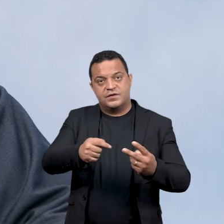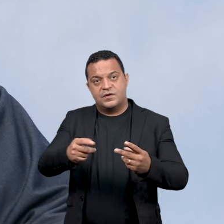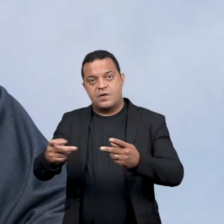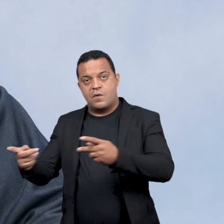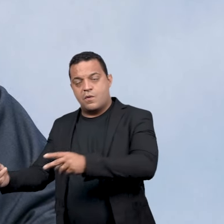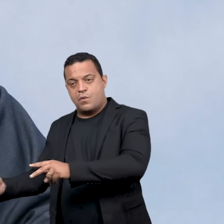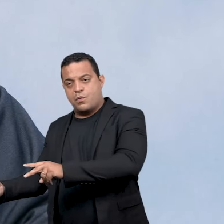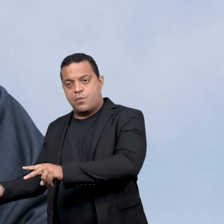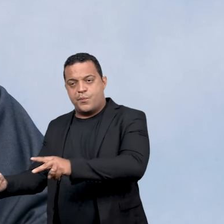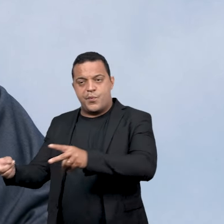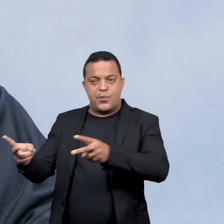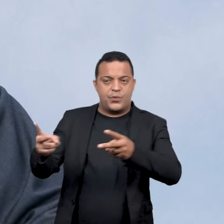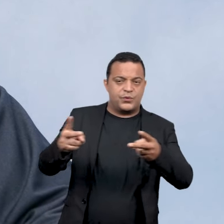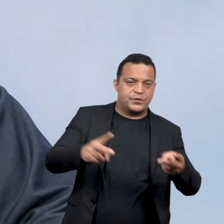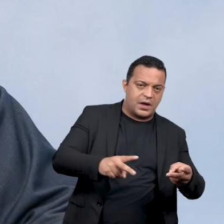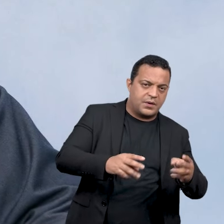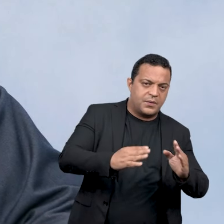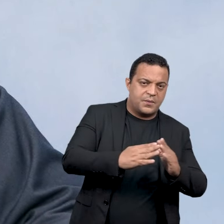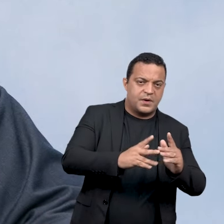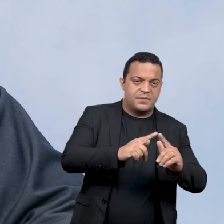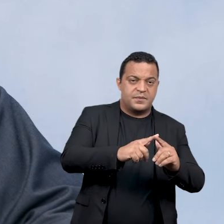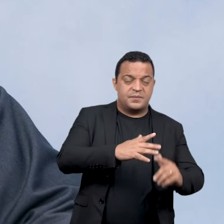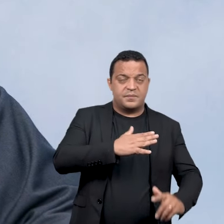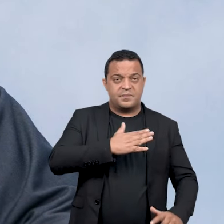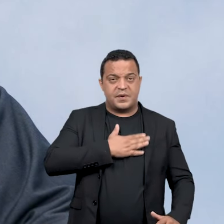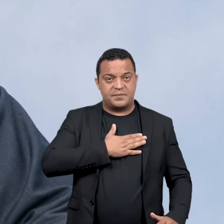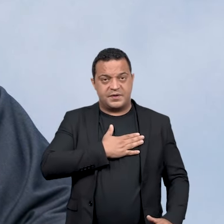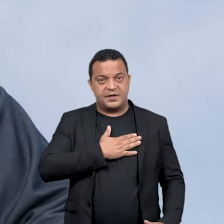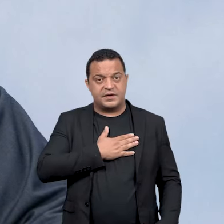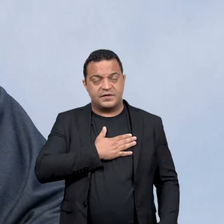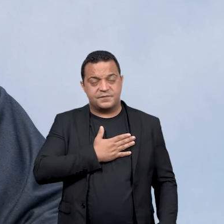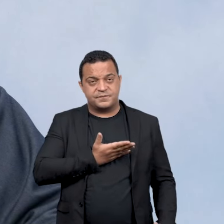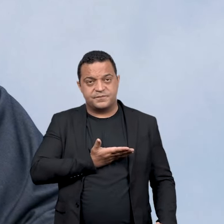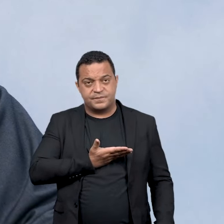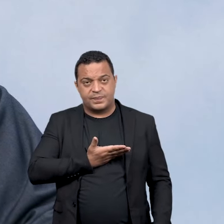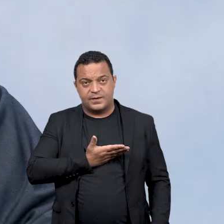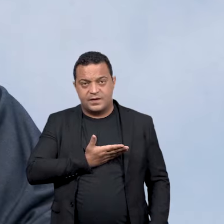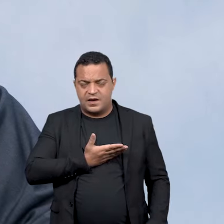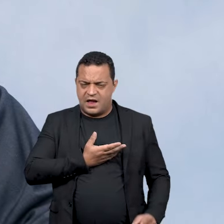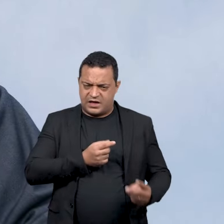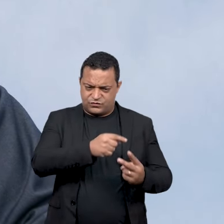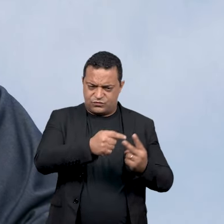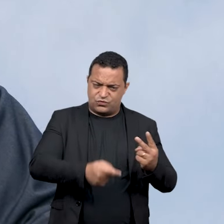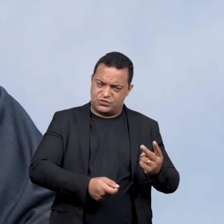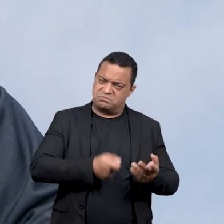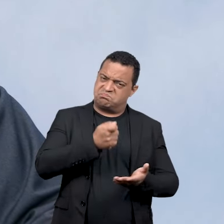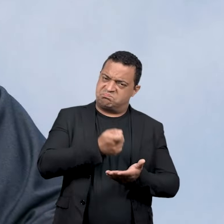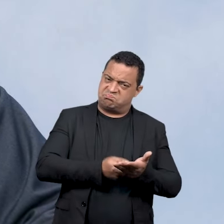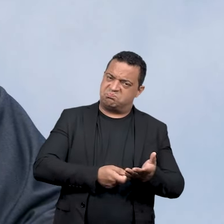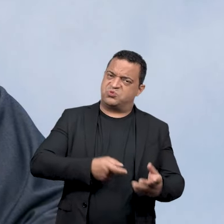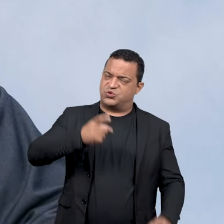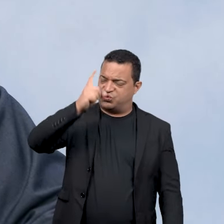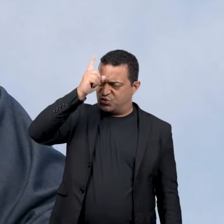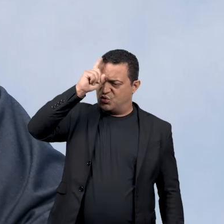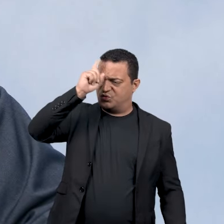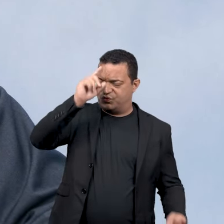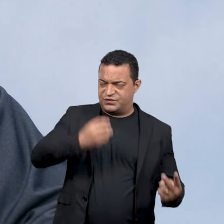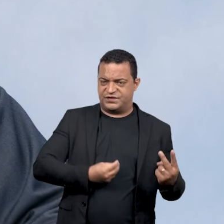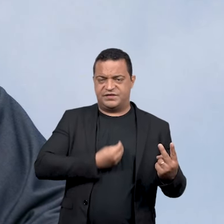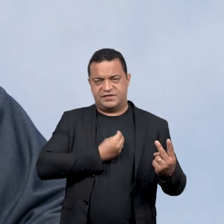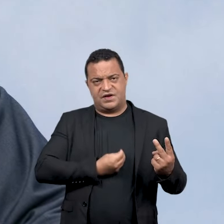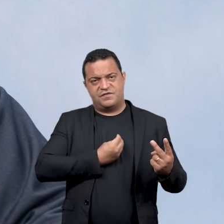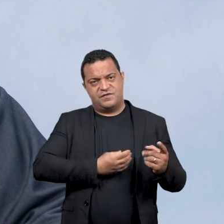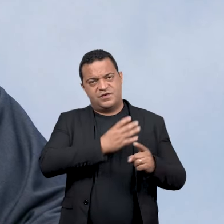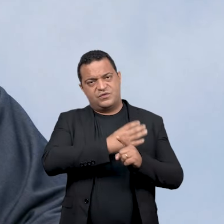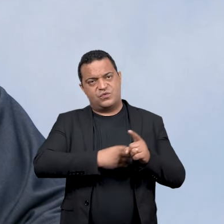Essas irmãs, elas moram aproximadamente a uns 500 metros da igreja e eram irmãs assíduas nos cultos, assim como a